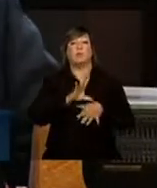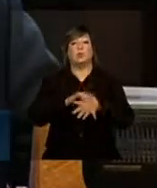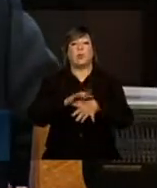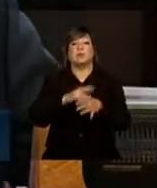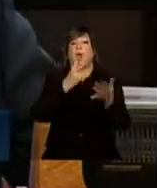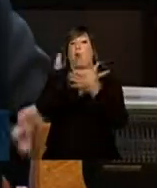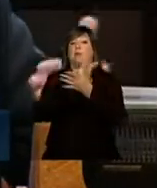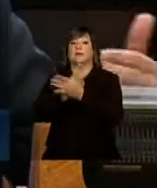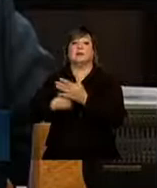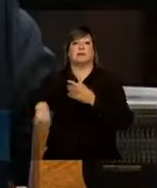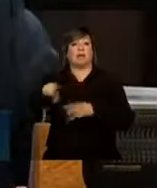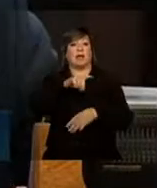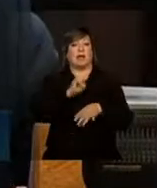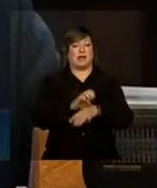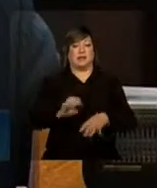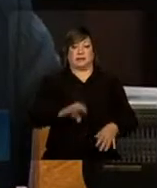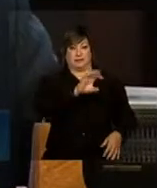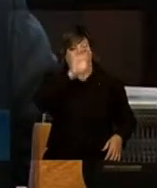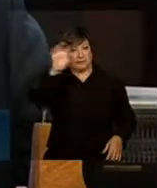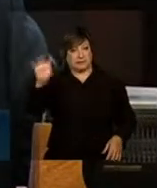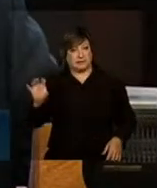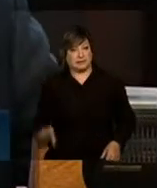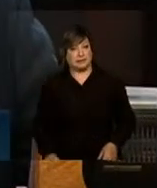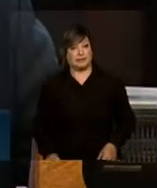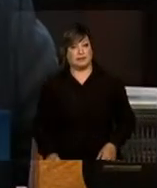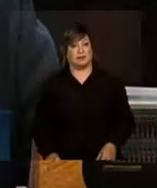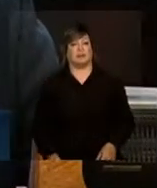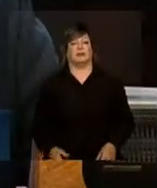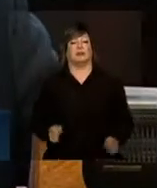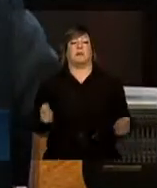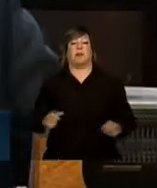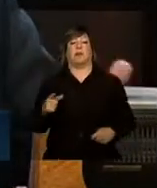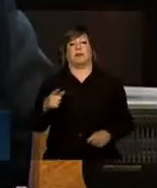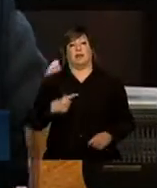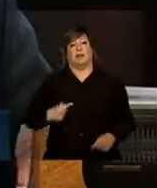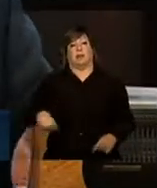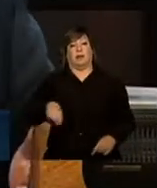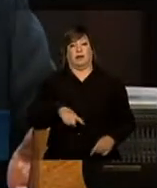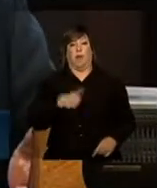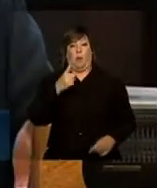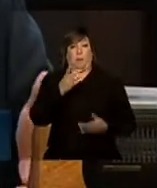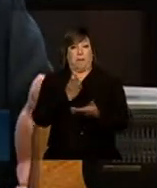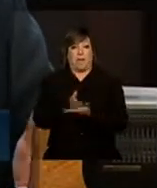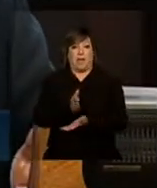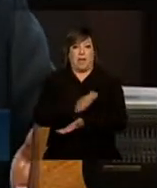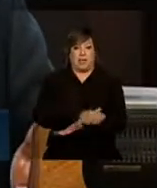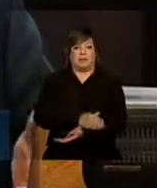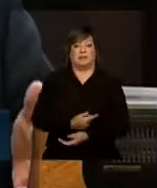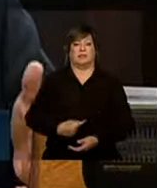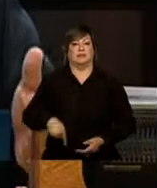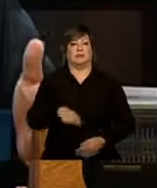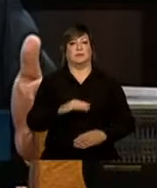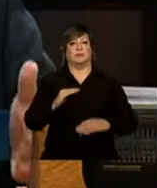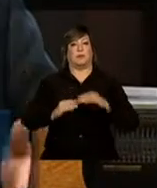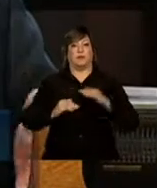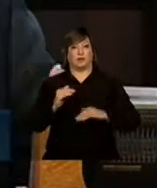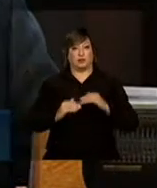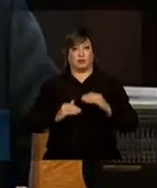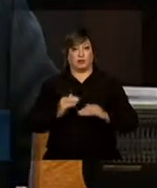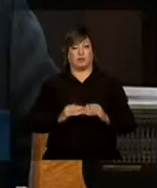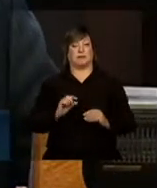acontecer nos estados, realidades específicas que possam ter nos estados. Uma parte dos profissionais,